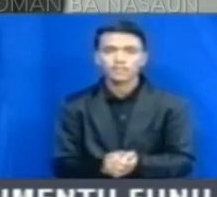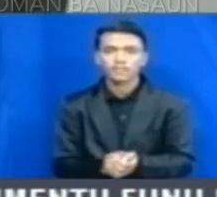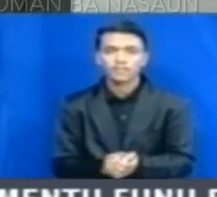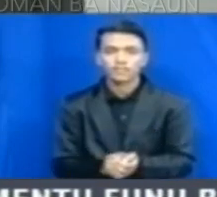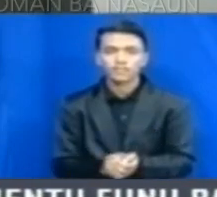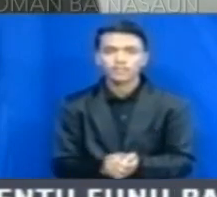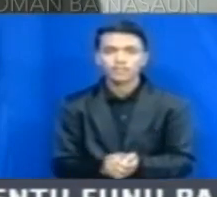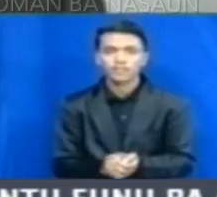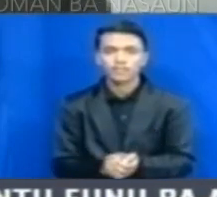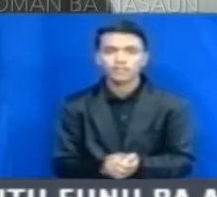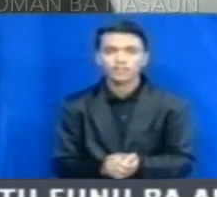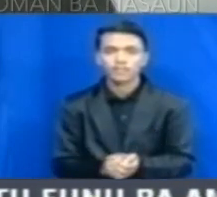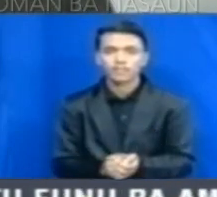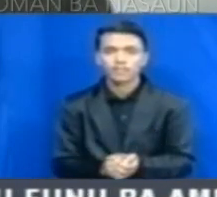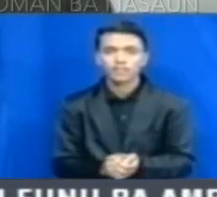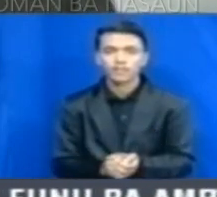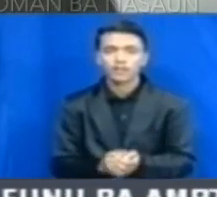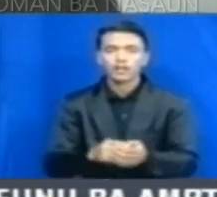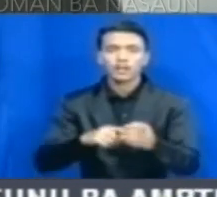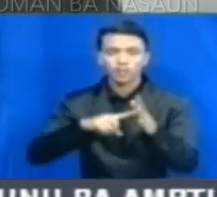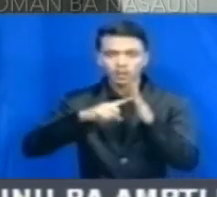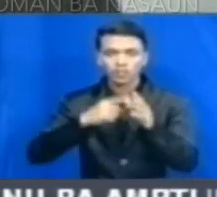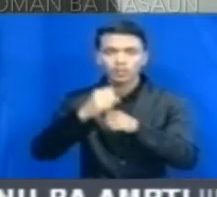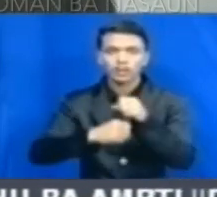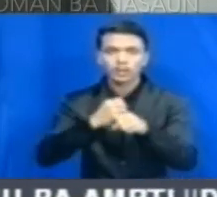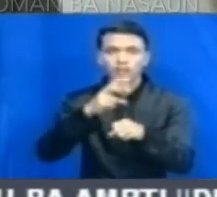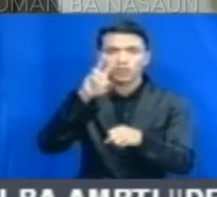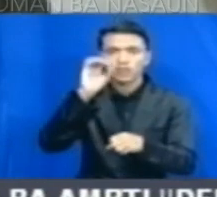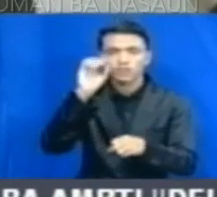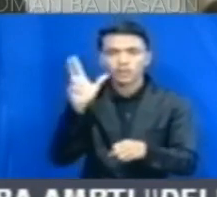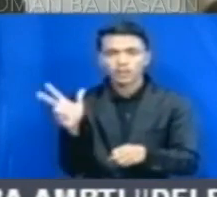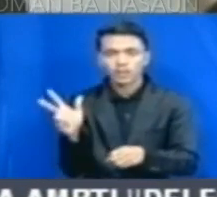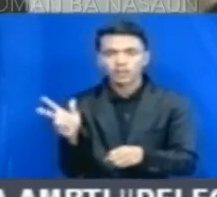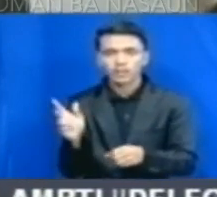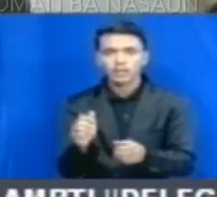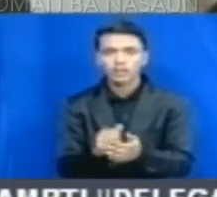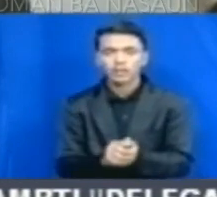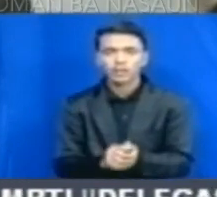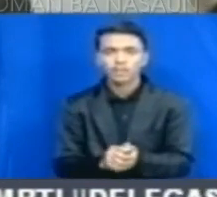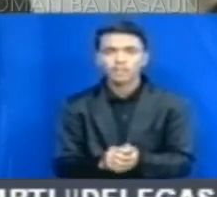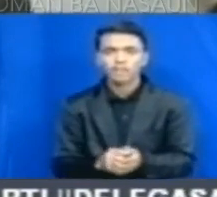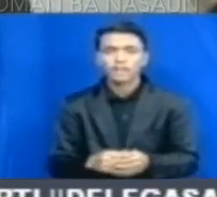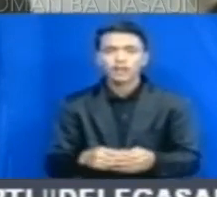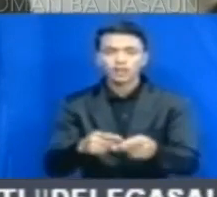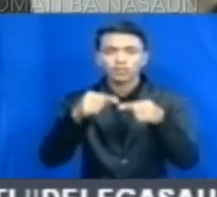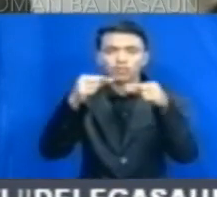pelu menos molok 2030 ita iana hakarak reseita sa turismo